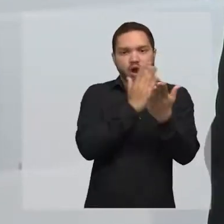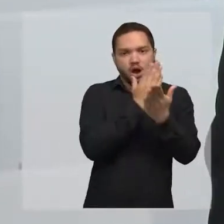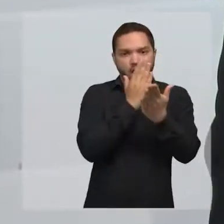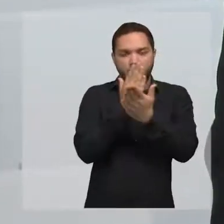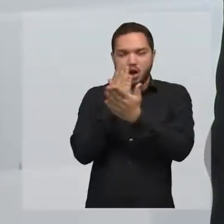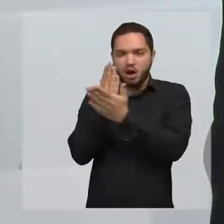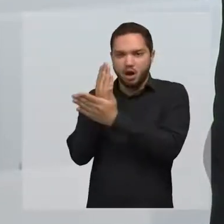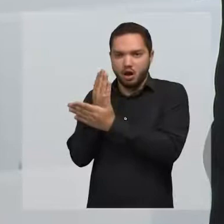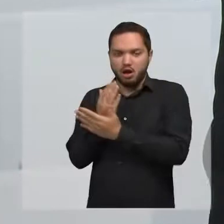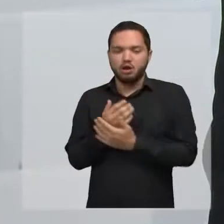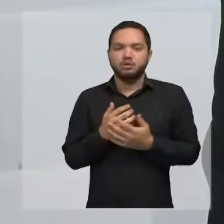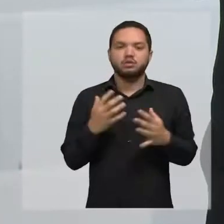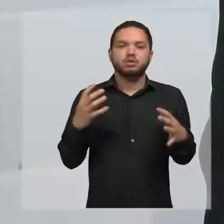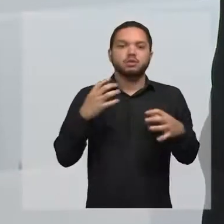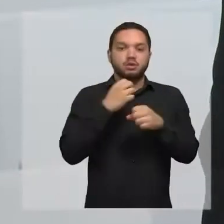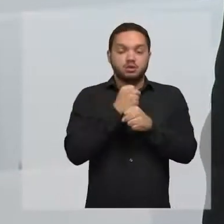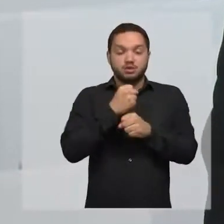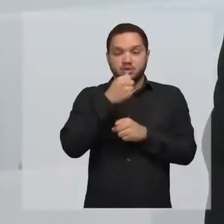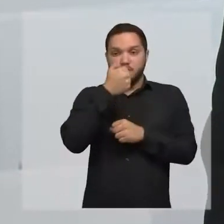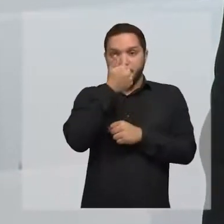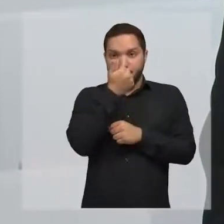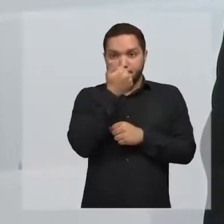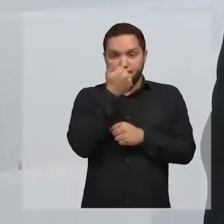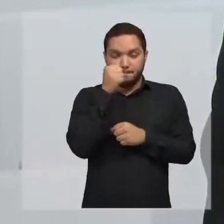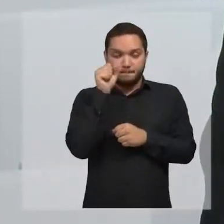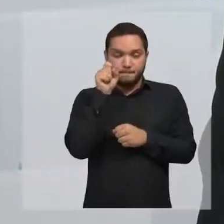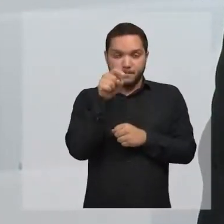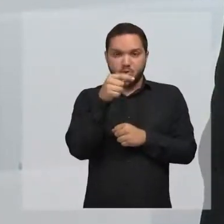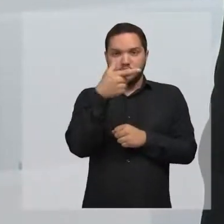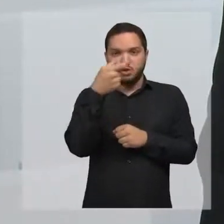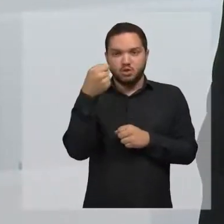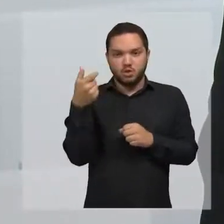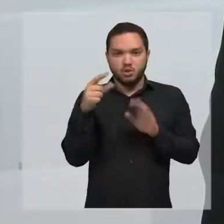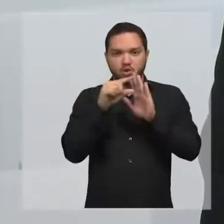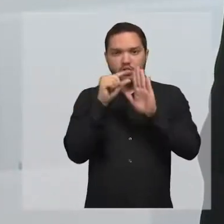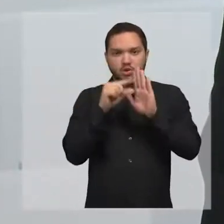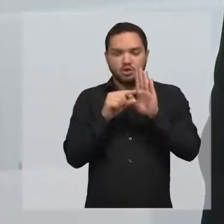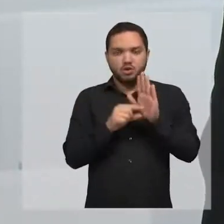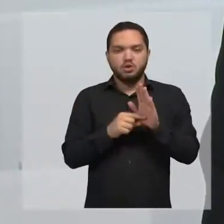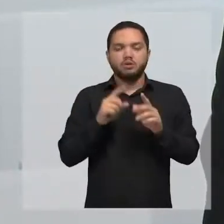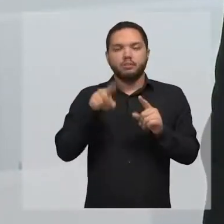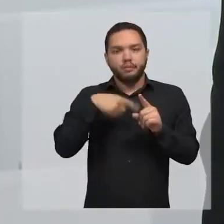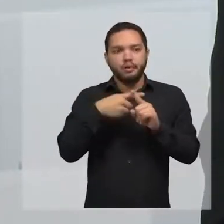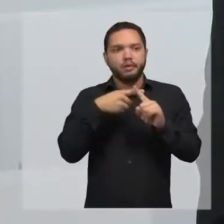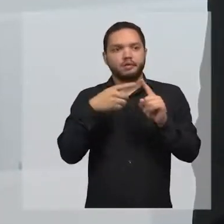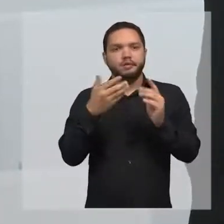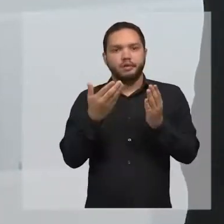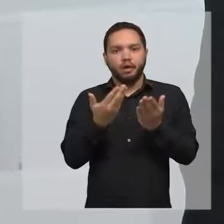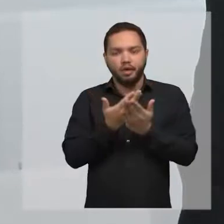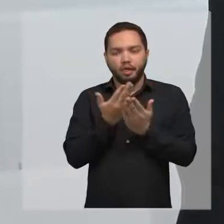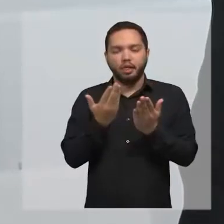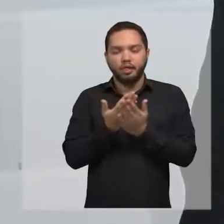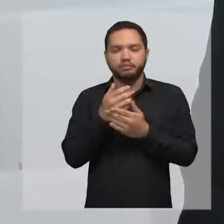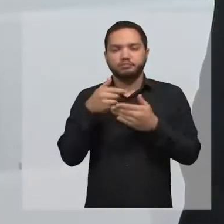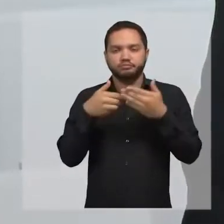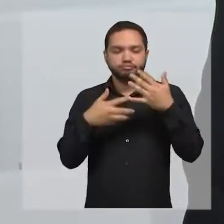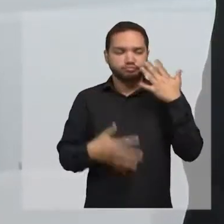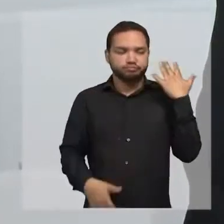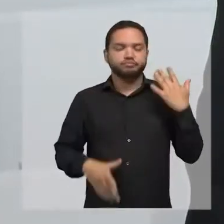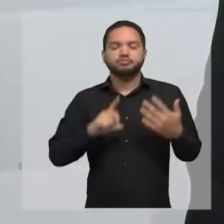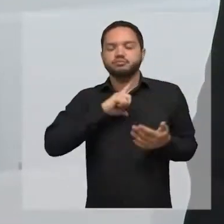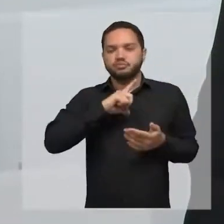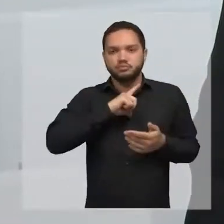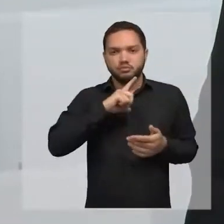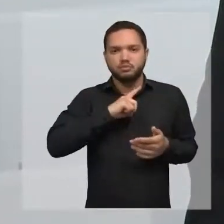mudanças por meio de 4 livros, com 1.002 artigos e 12 anexos. O trabalho é conduzido pela